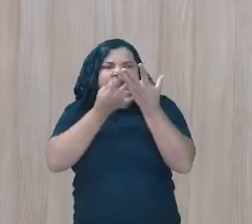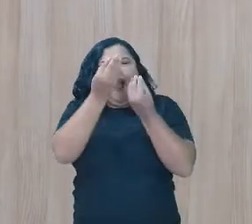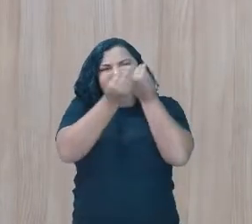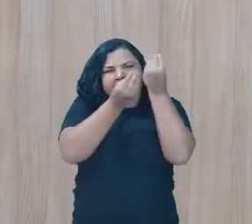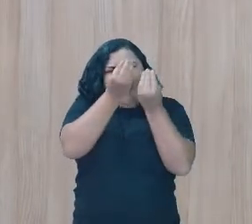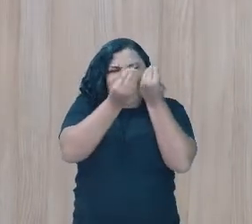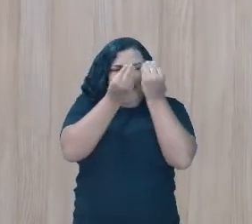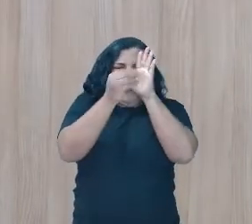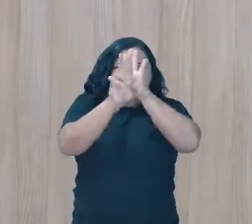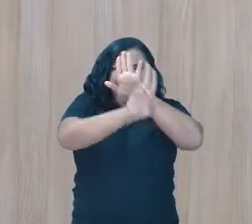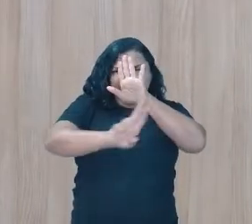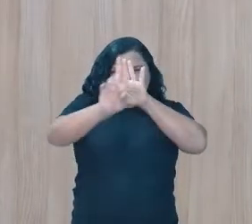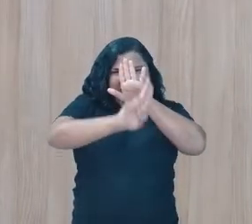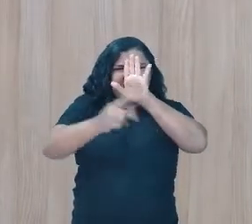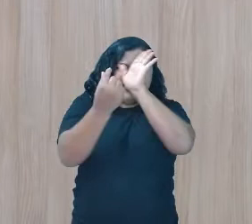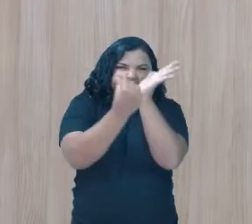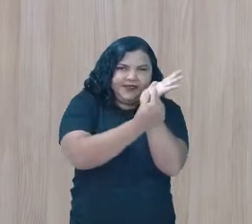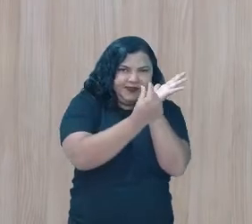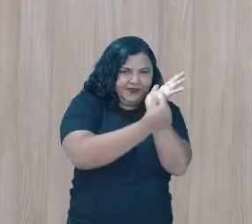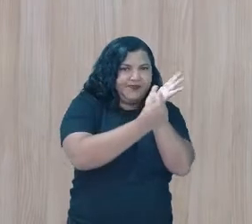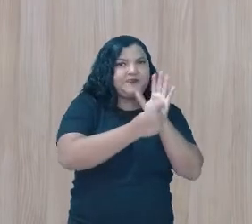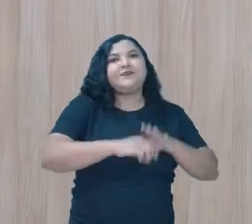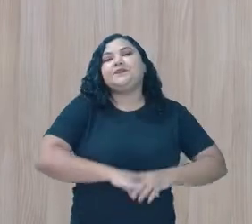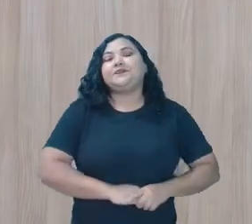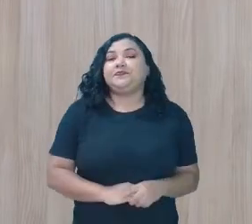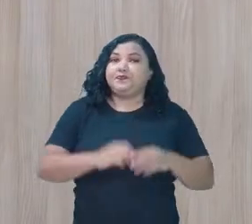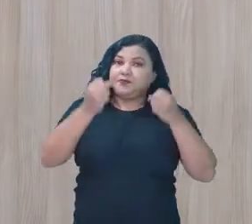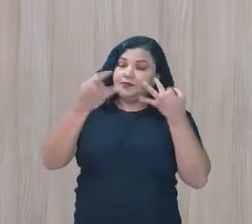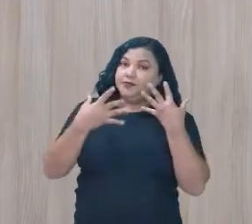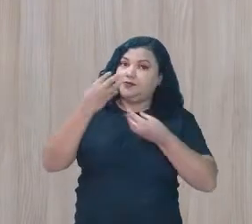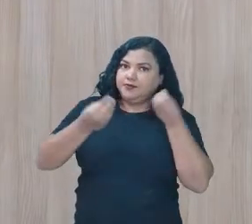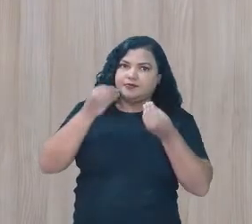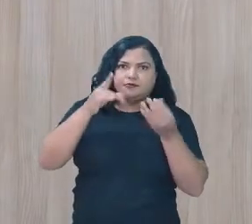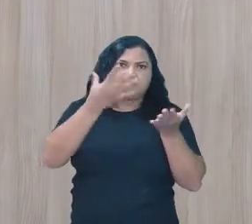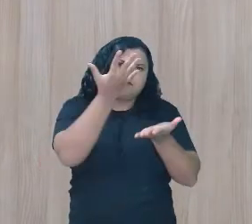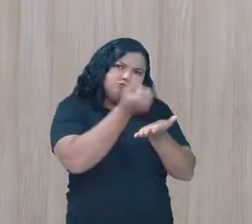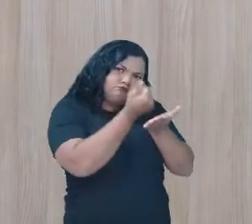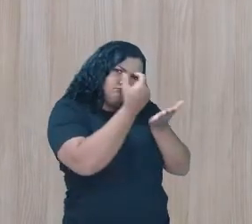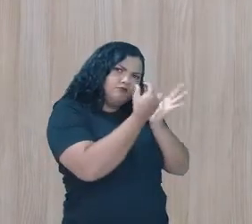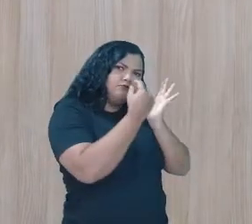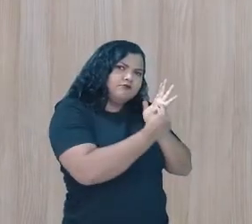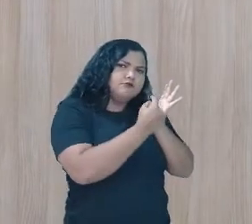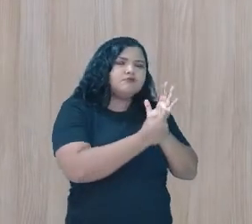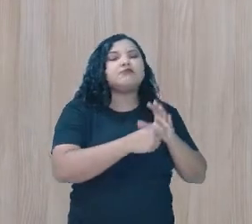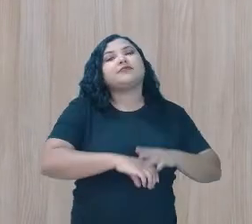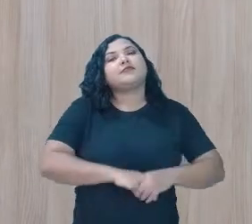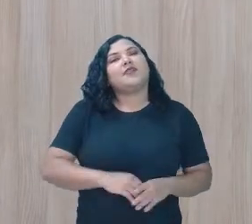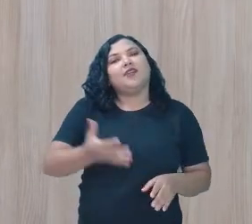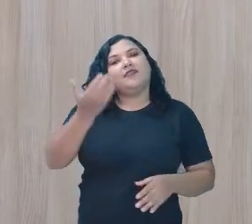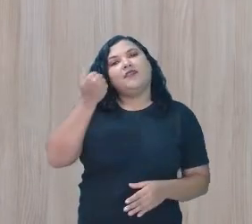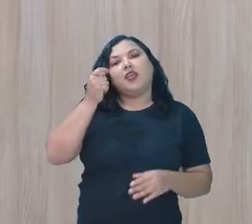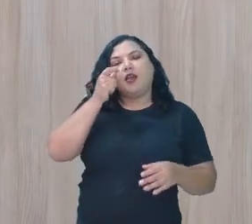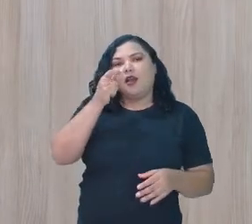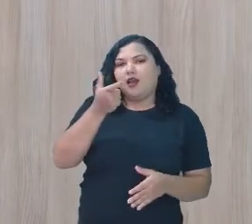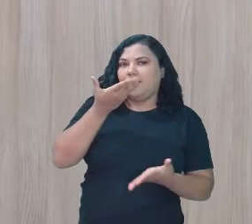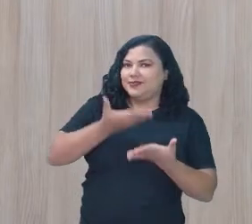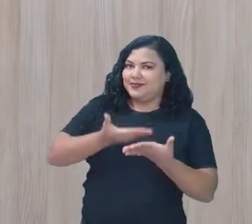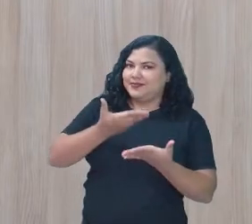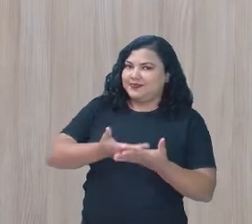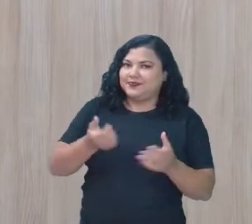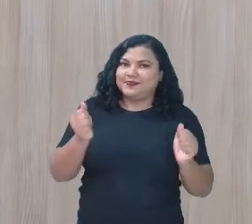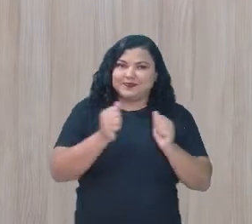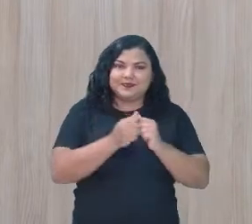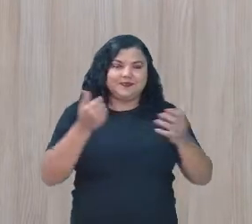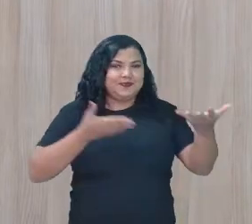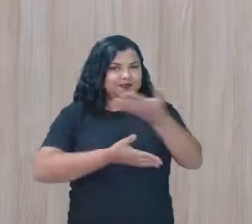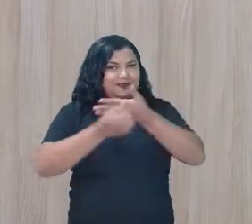aplicativo, tá? Fazer aí, ela vai dizer aí como é que você faz o download, tá? Baixa o aplicativo e vem assistir a aula conosco,